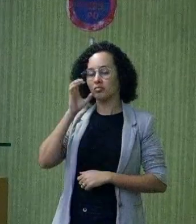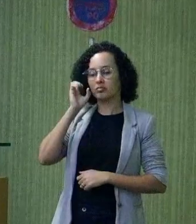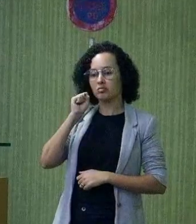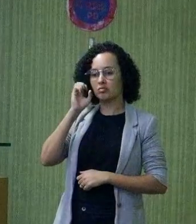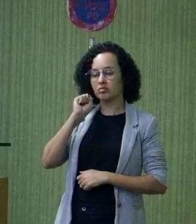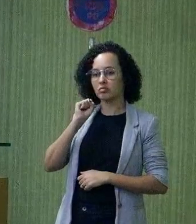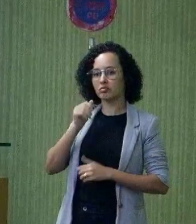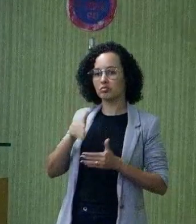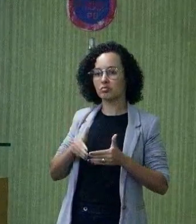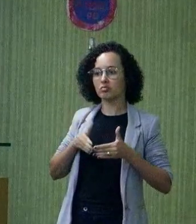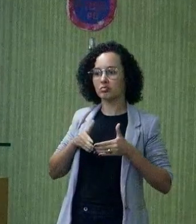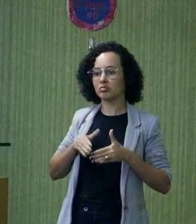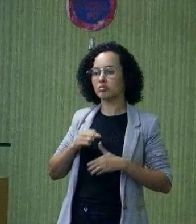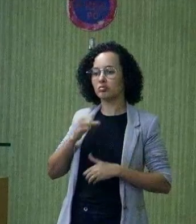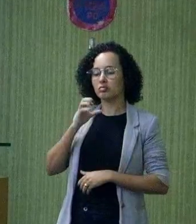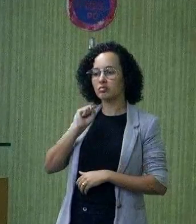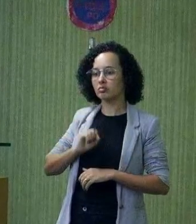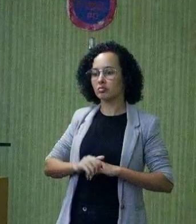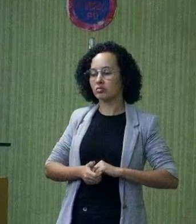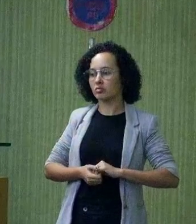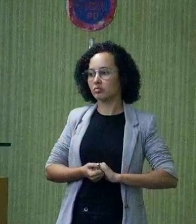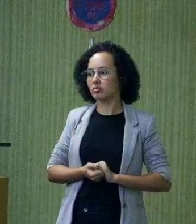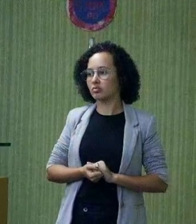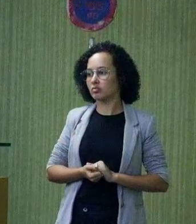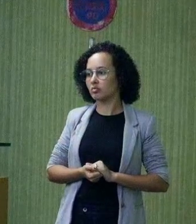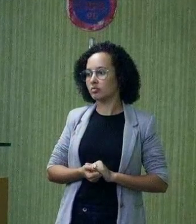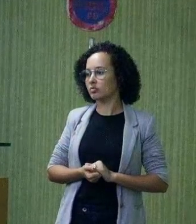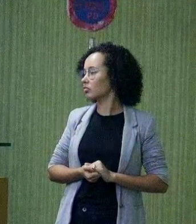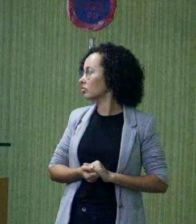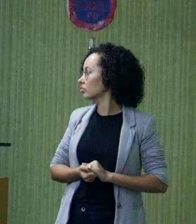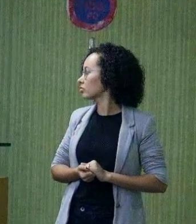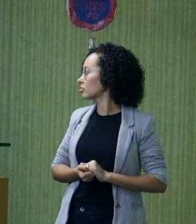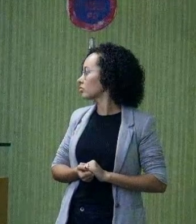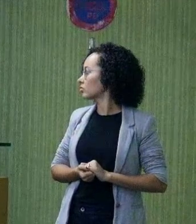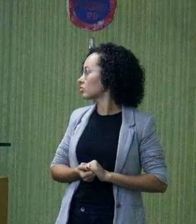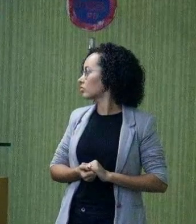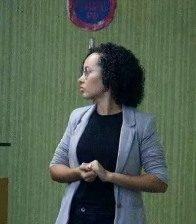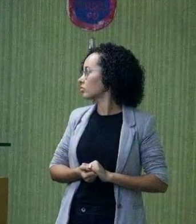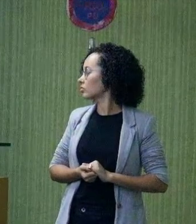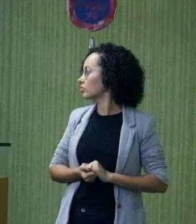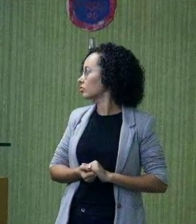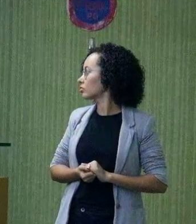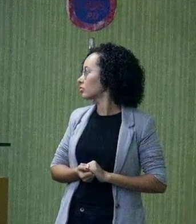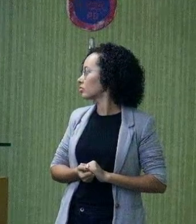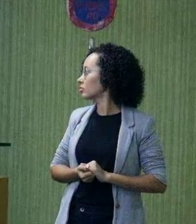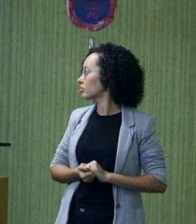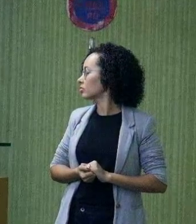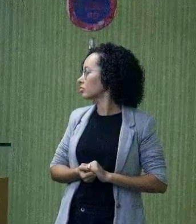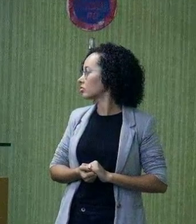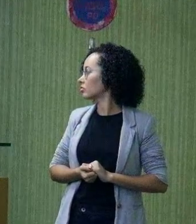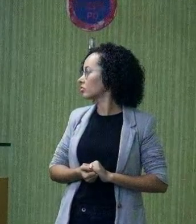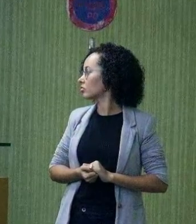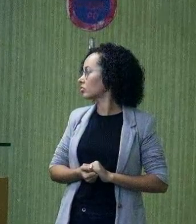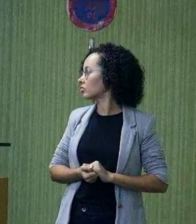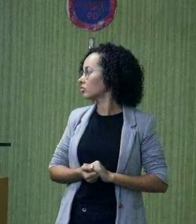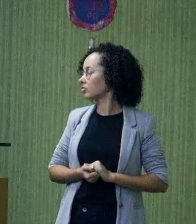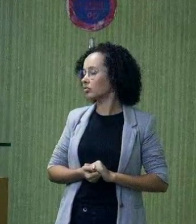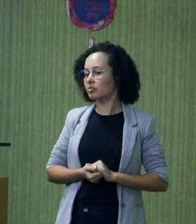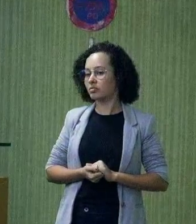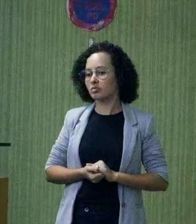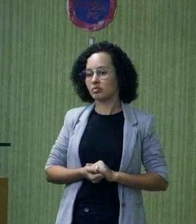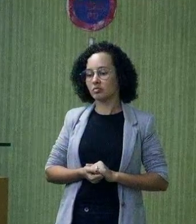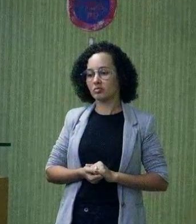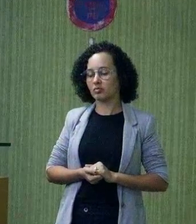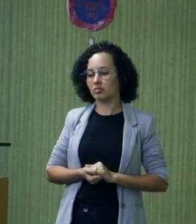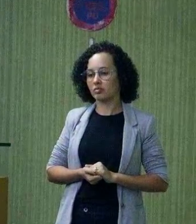eh regionais raciais e linguísticas Eh estamos chegando ao final Então temos agora eh